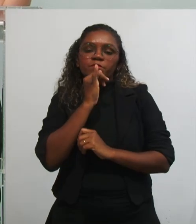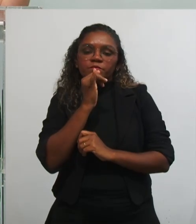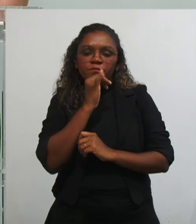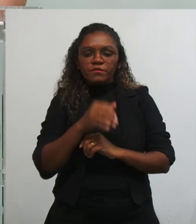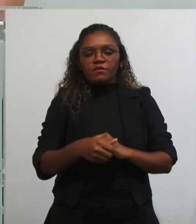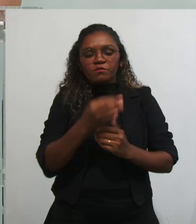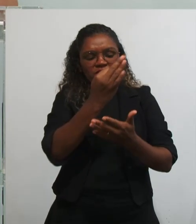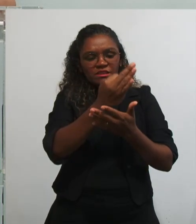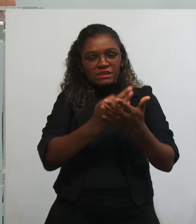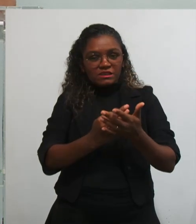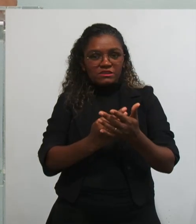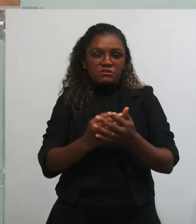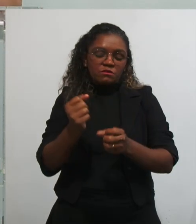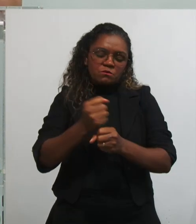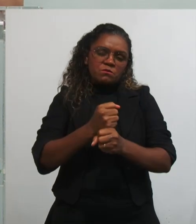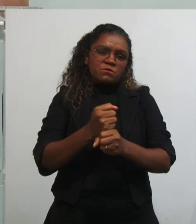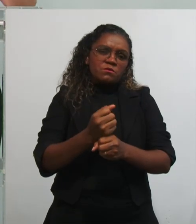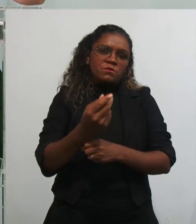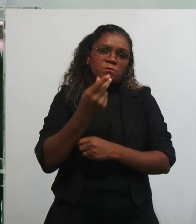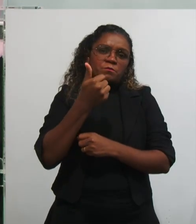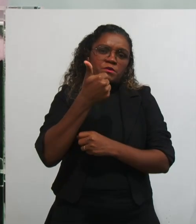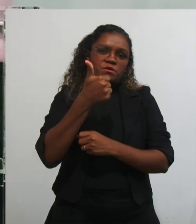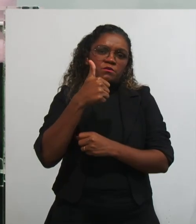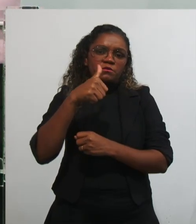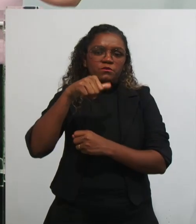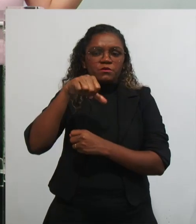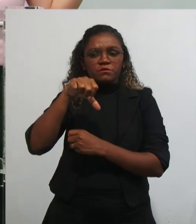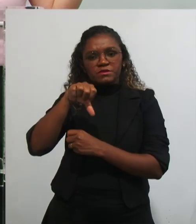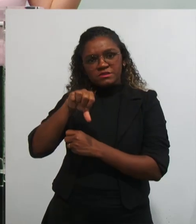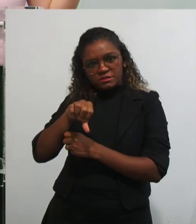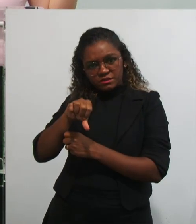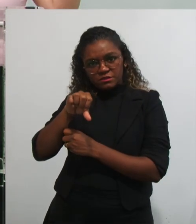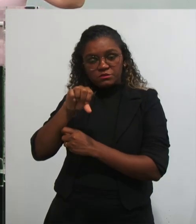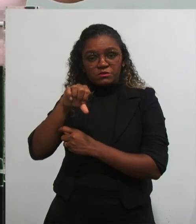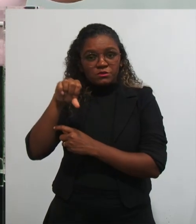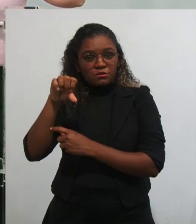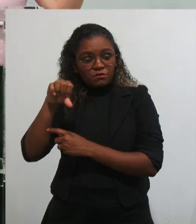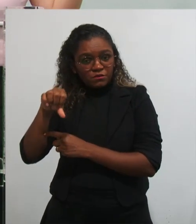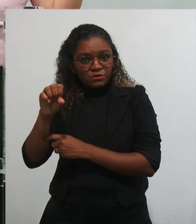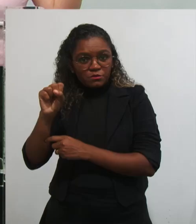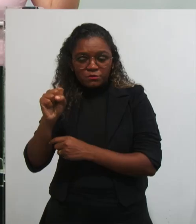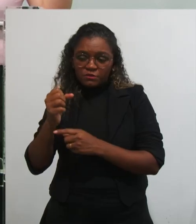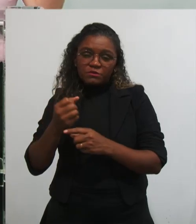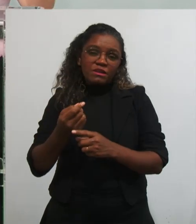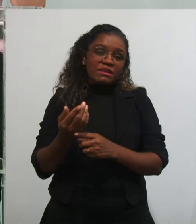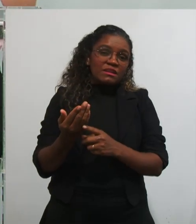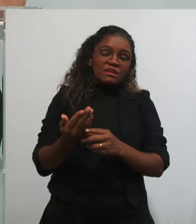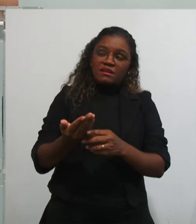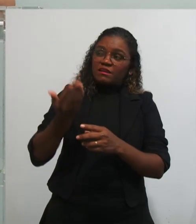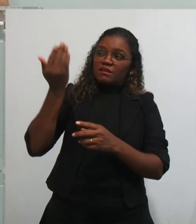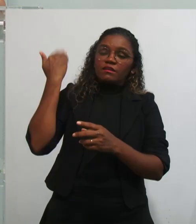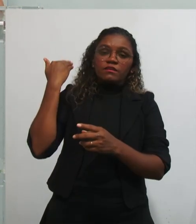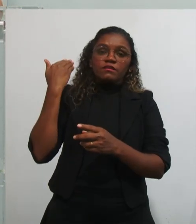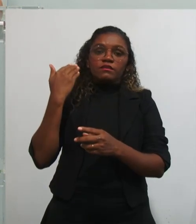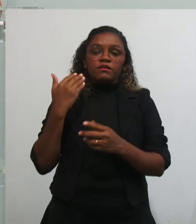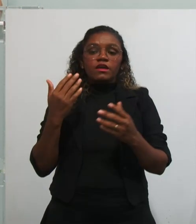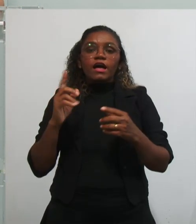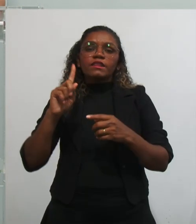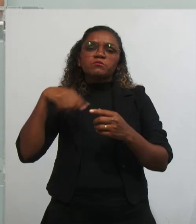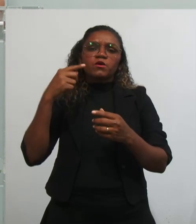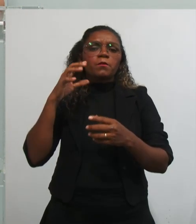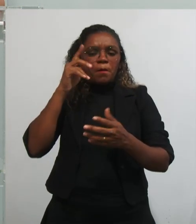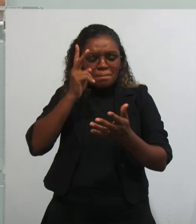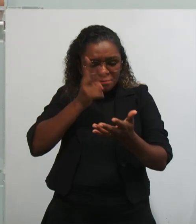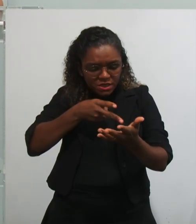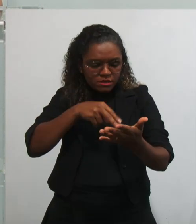1898, um leitor que lê esse texto lá naquela época em que ele foi escrito, lá no século XIX, e lê hoje, no século XXI,